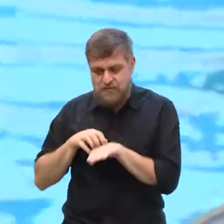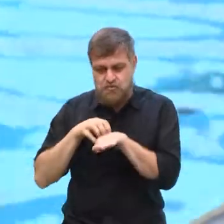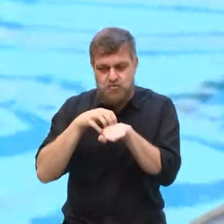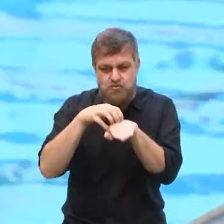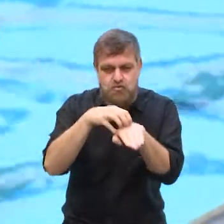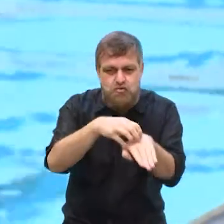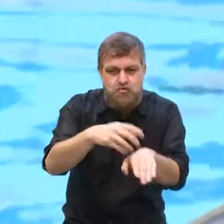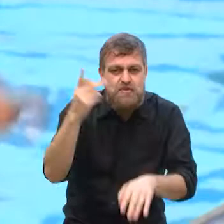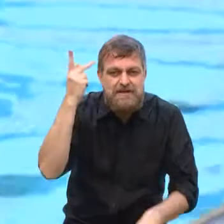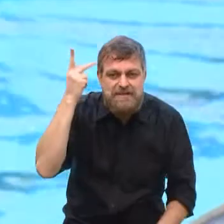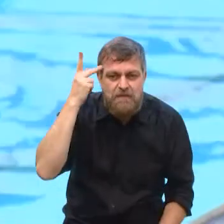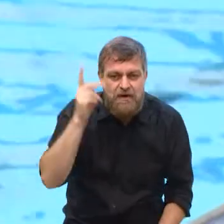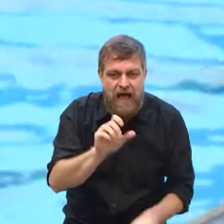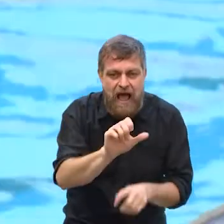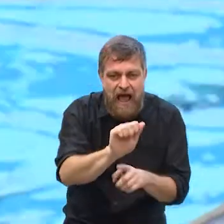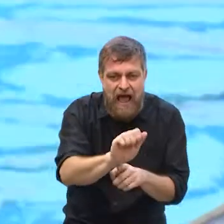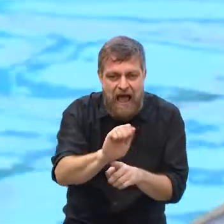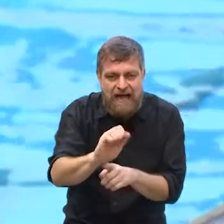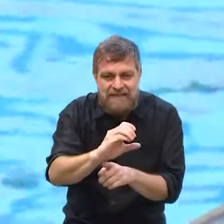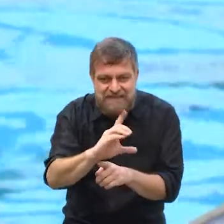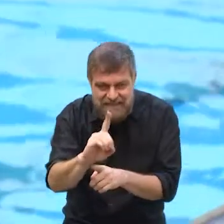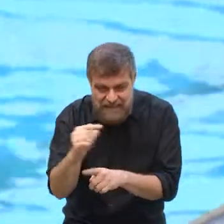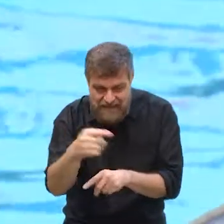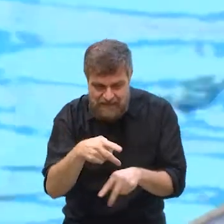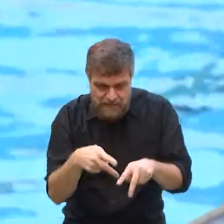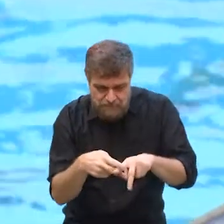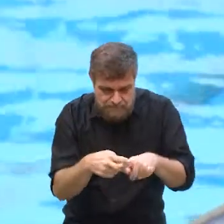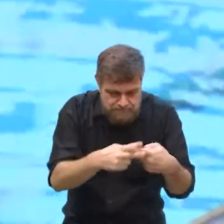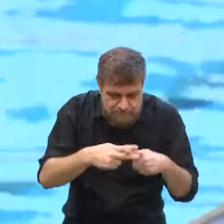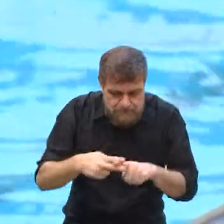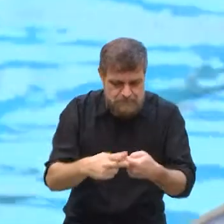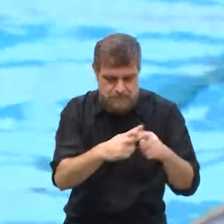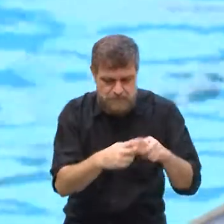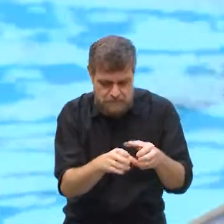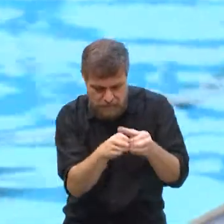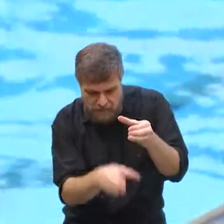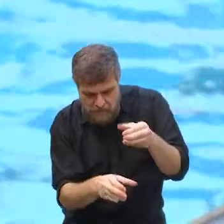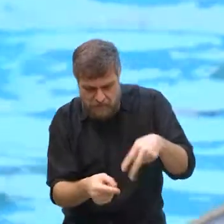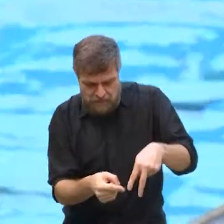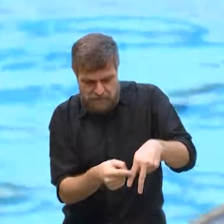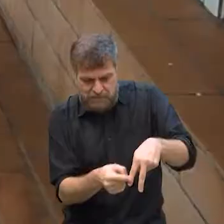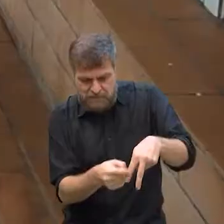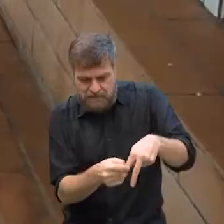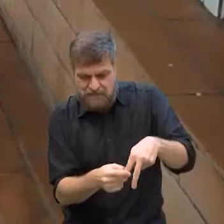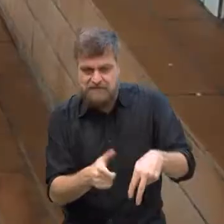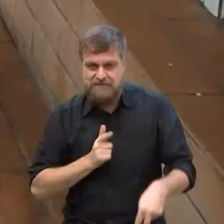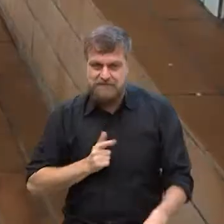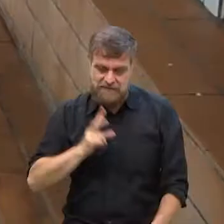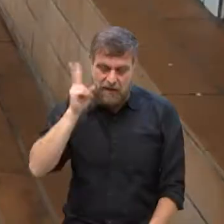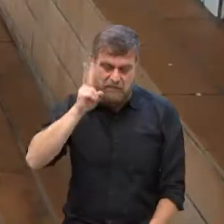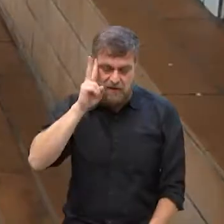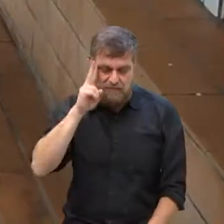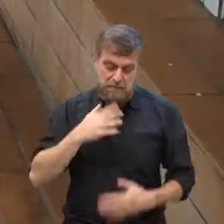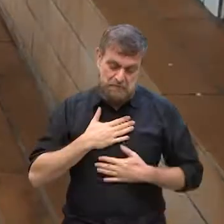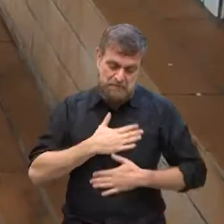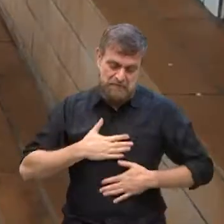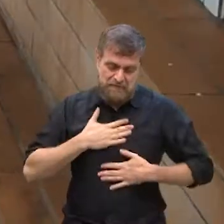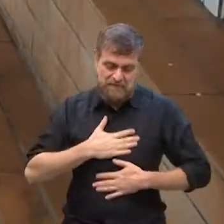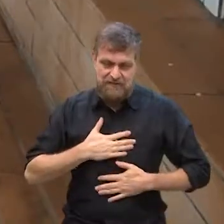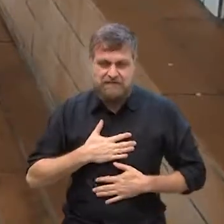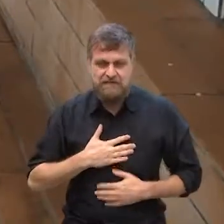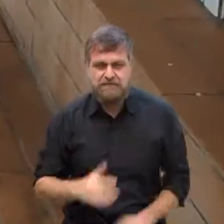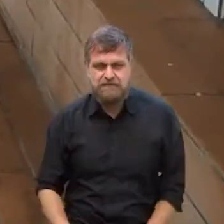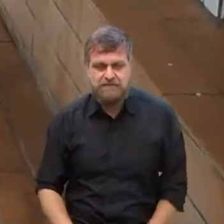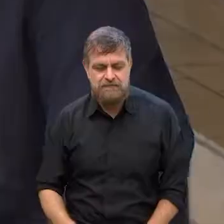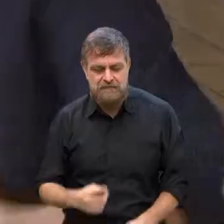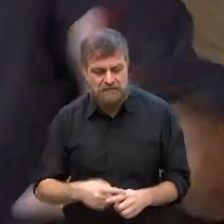ACD para estar arrumando as próteses. Mas, poxa, relembrar isso para mim me faz muito bem. É isso que eu ia te perguntar, você leva isso numa boa